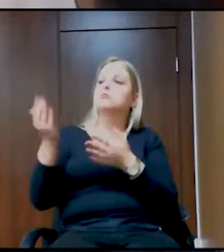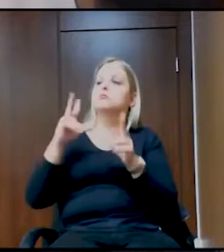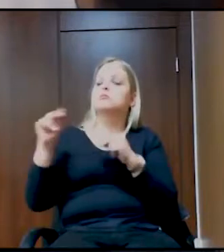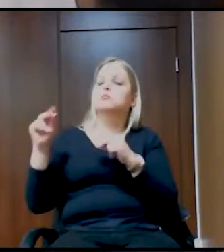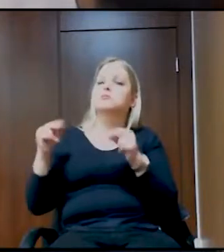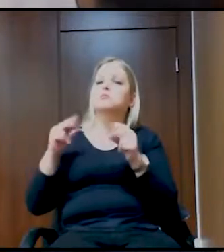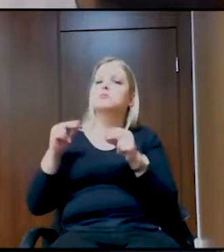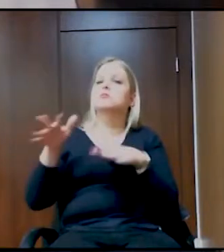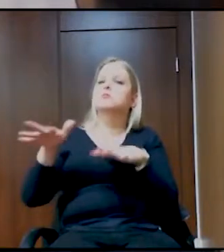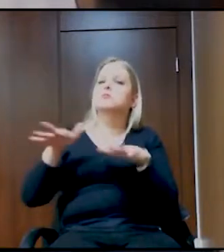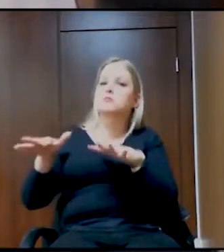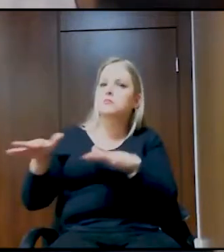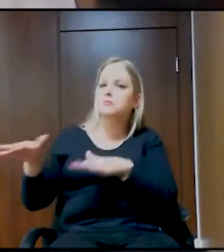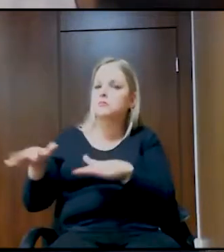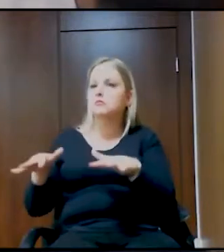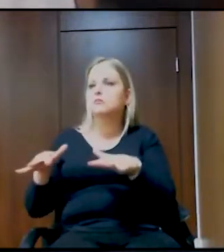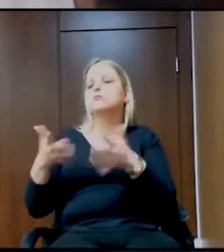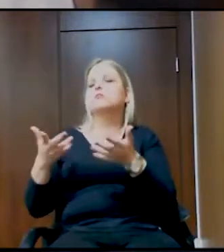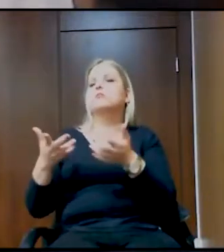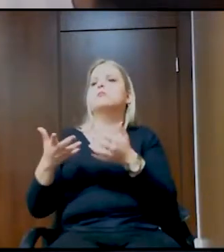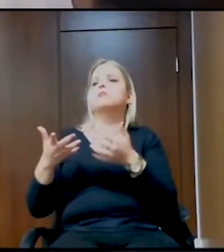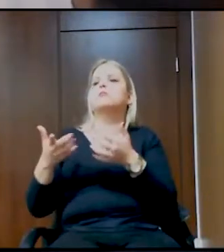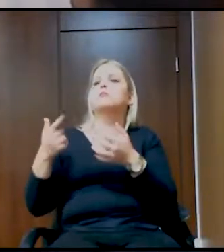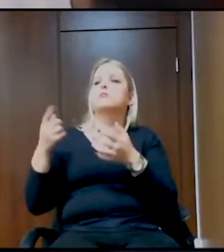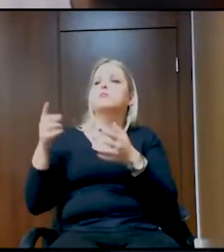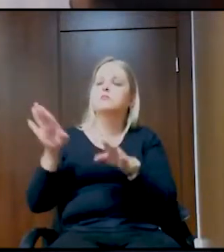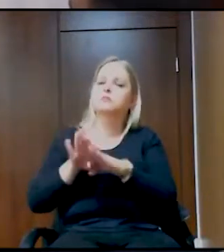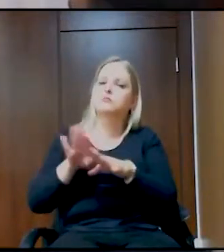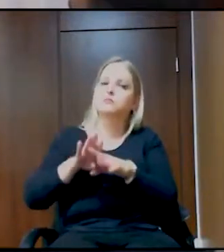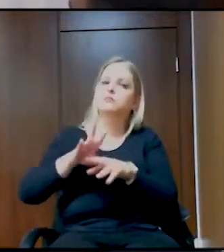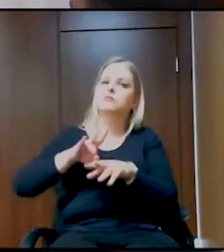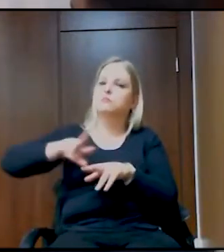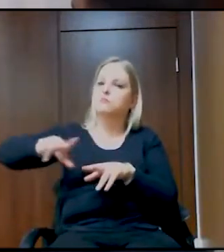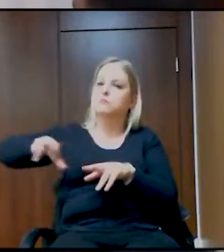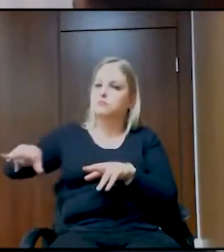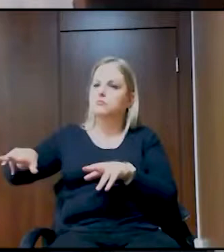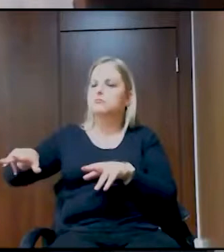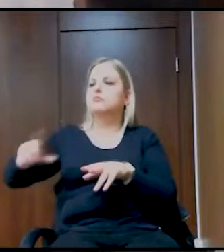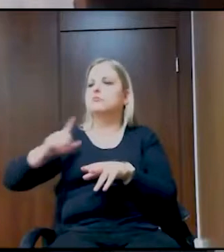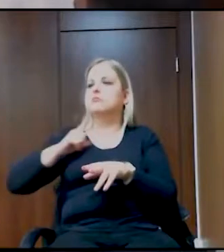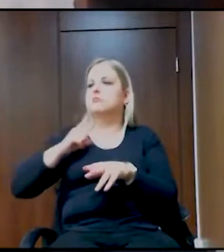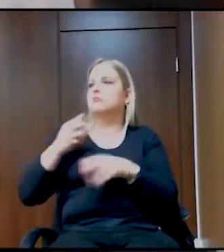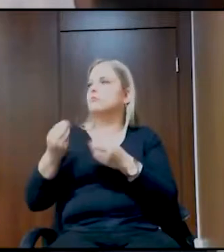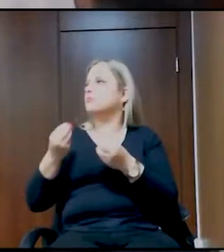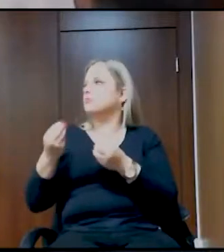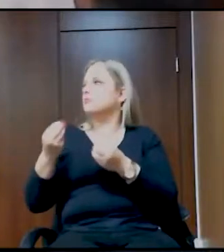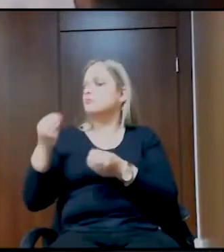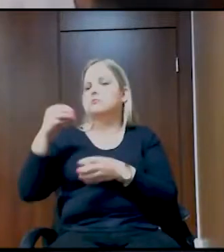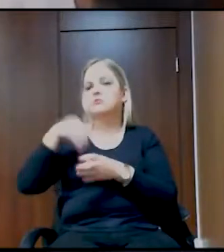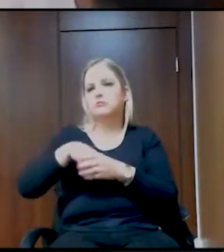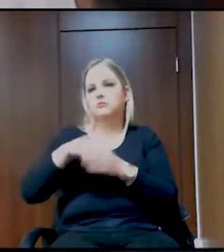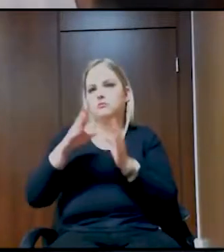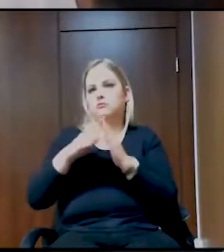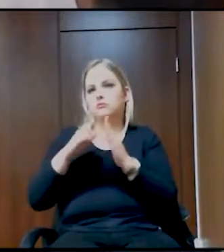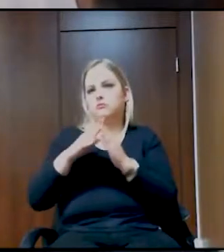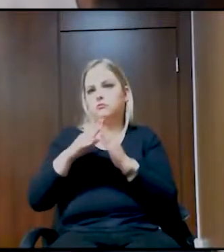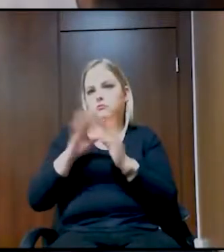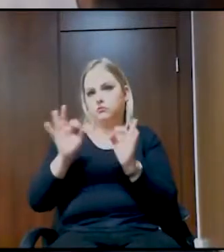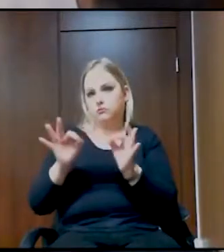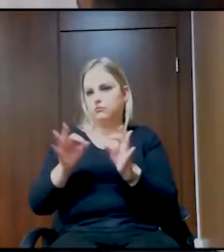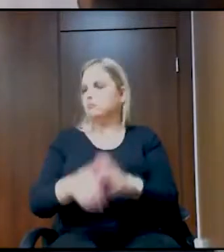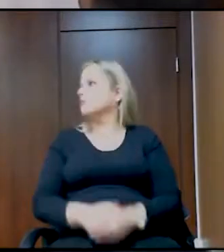com os movimentos, com a academia e tantos outros movimentos que tem dentro da moradia, né?